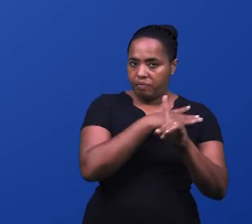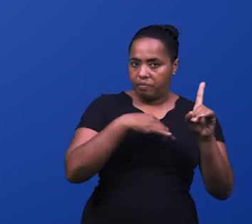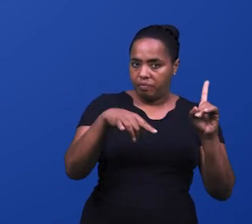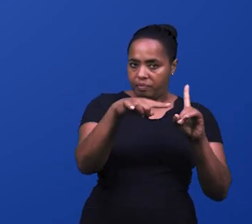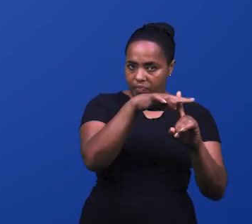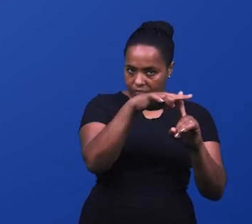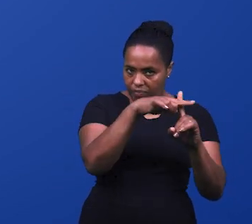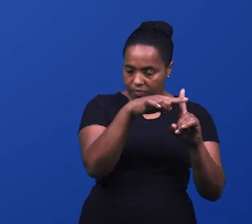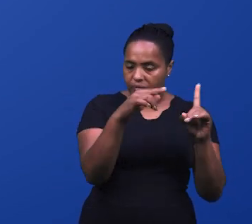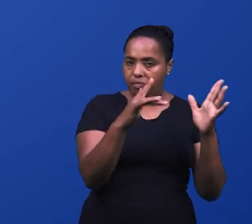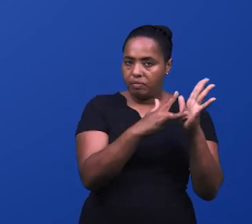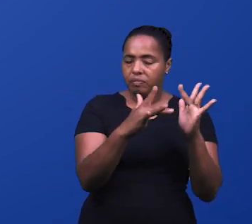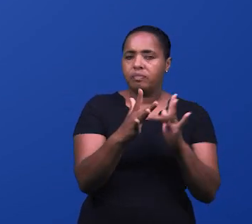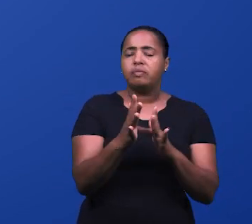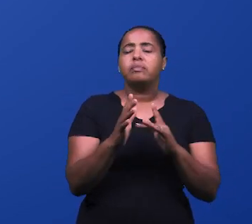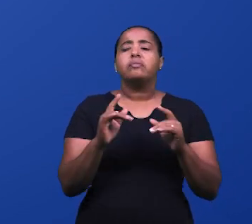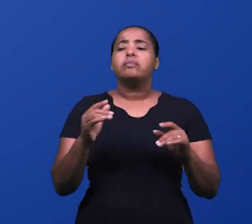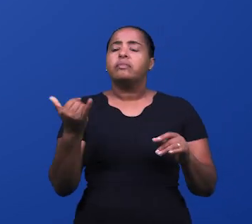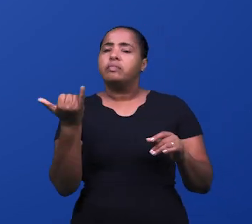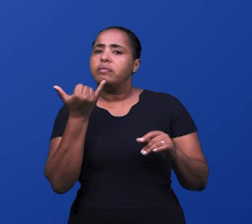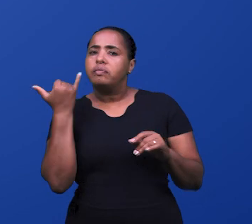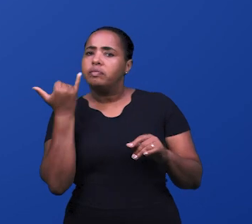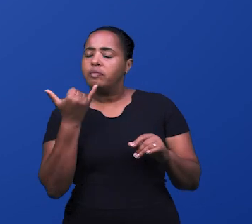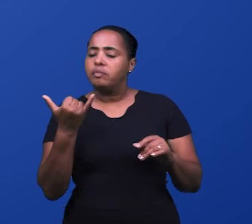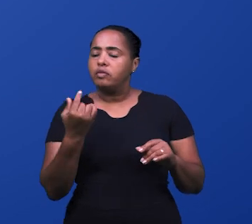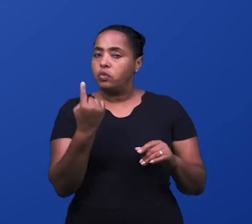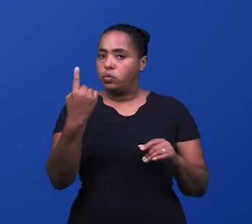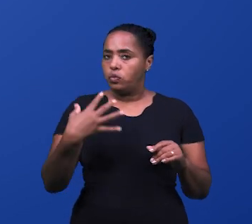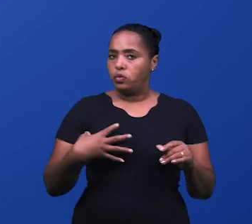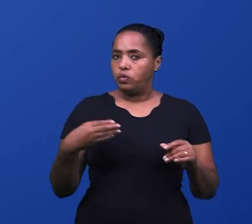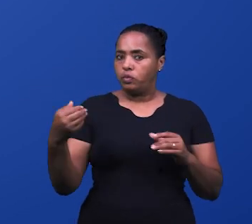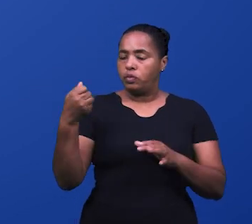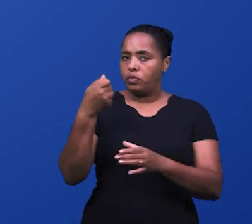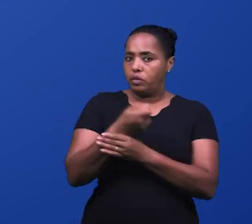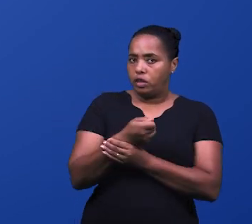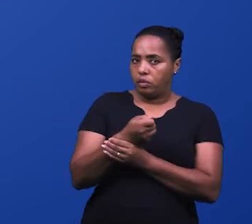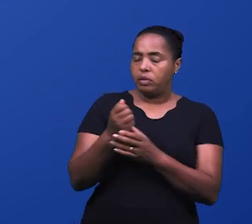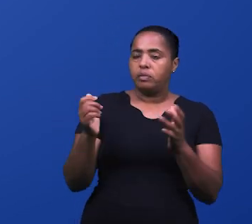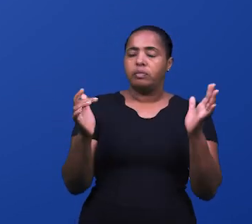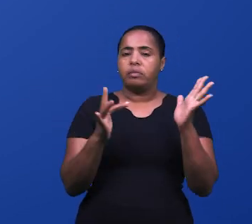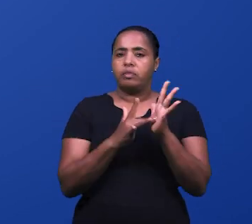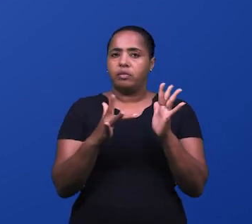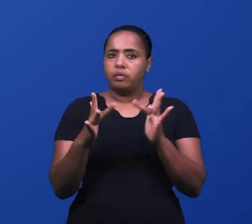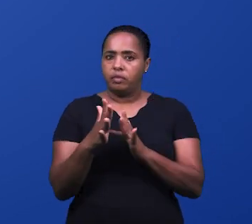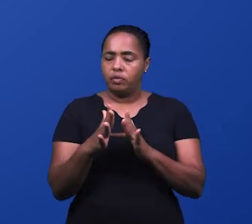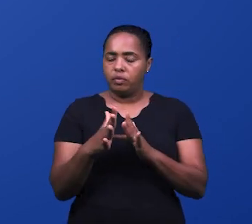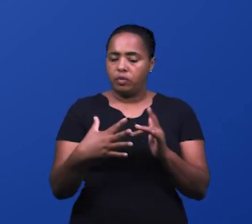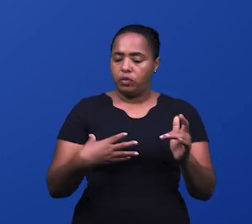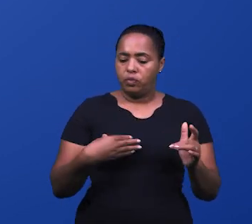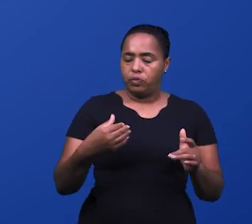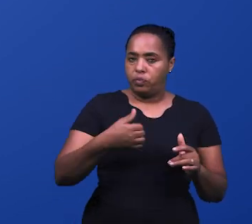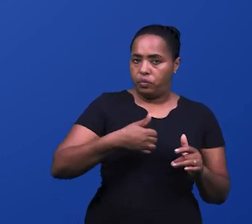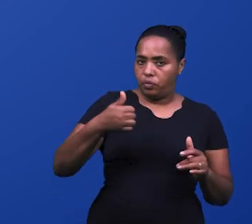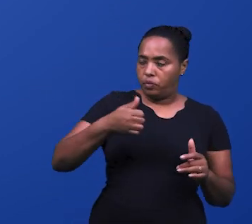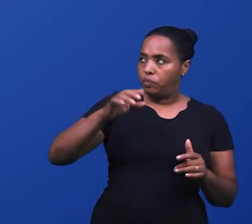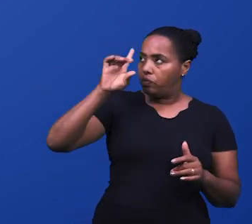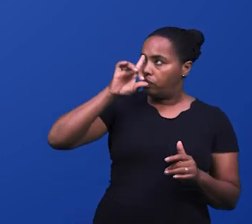que Isaque era o único filho de Abraão. Jesus era o filho unigênito de